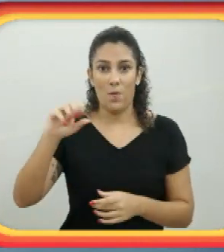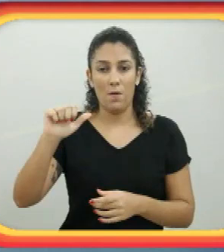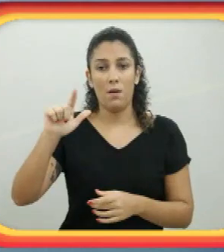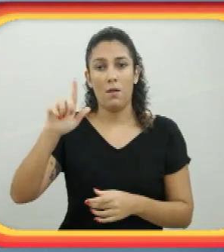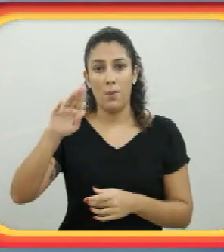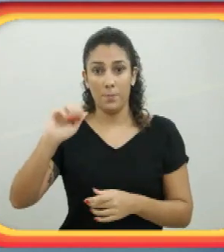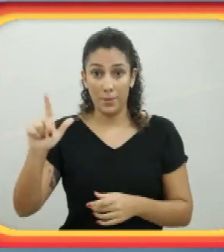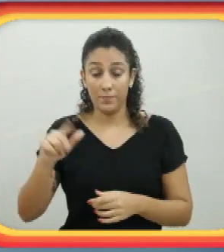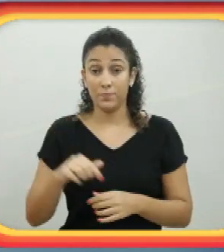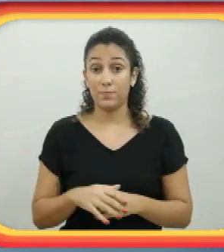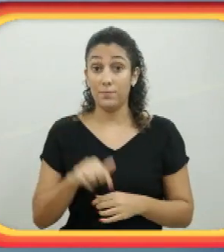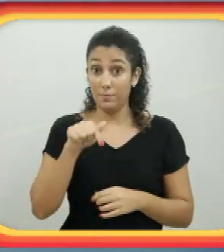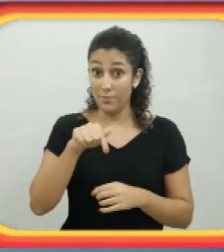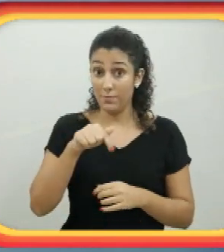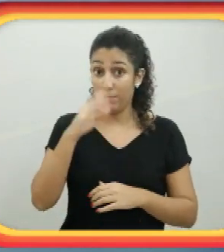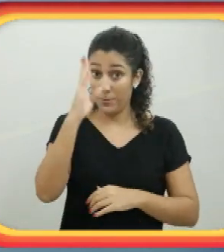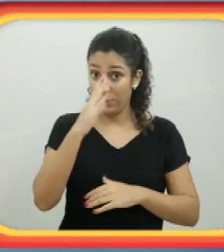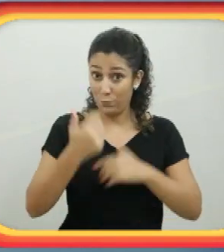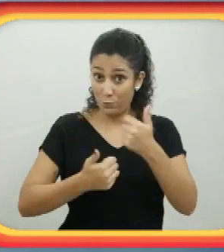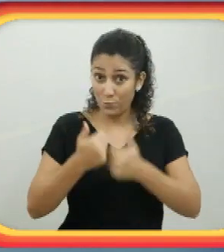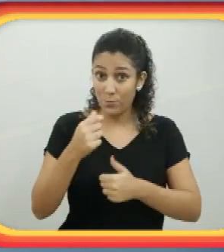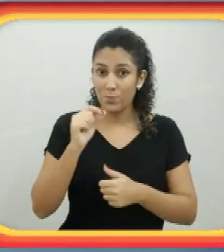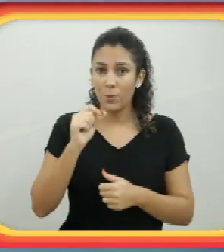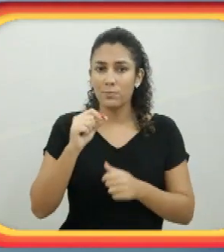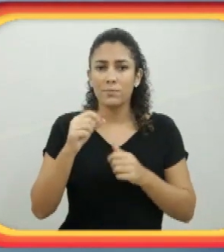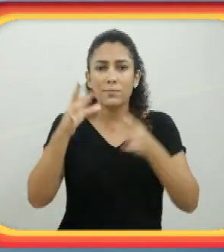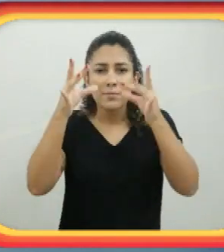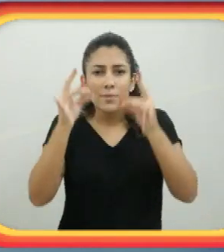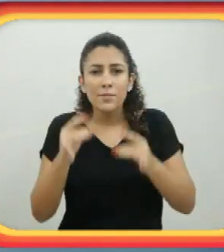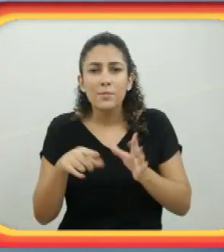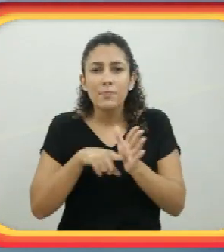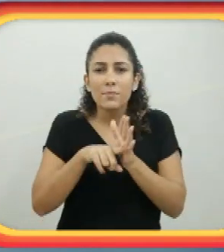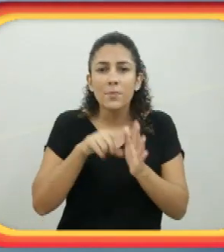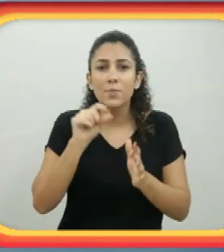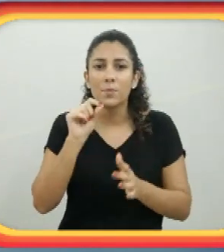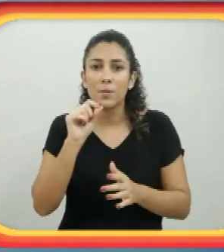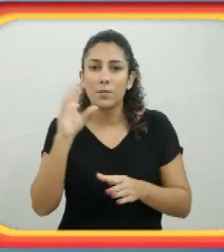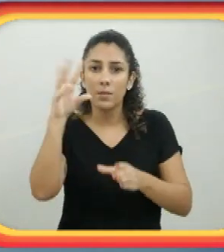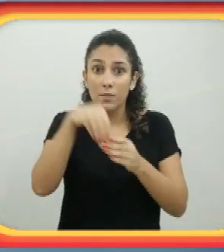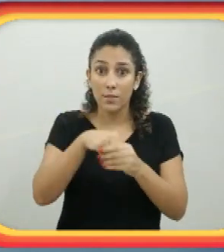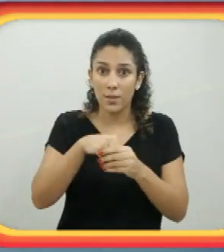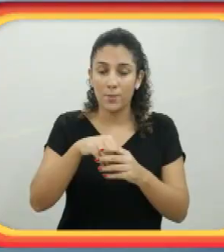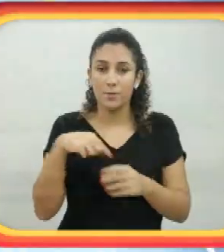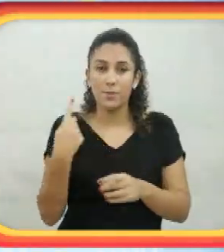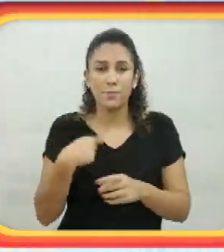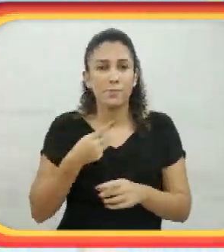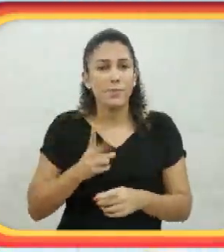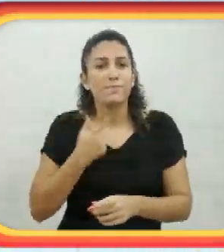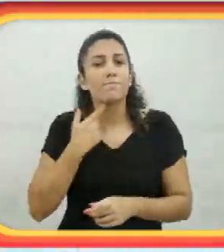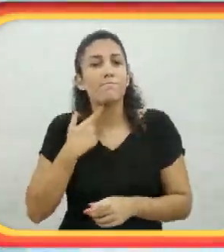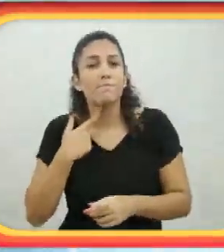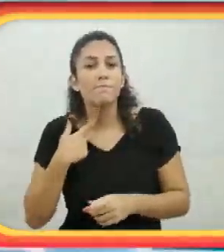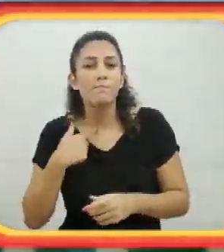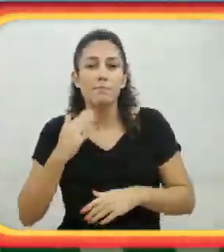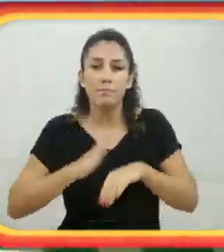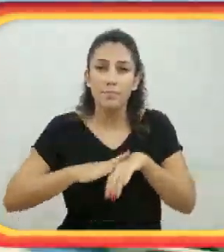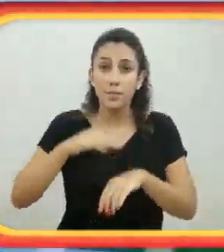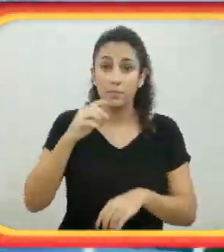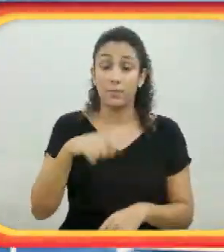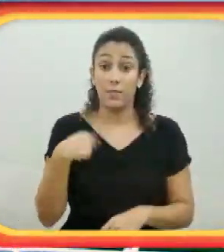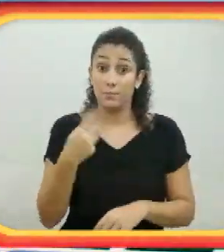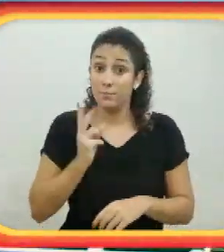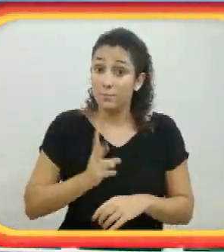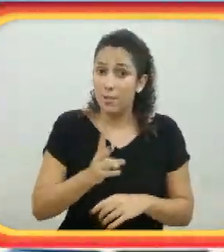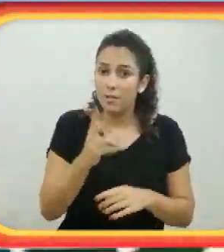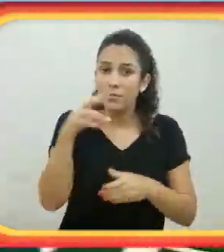Então a gente se trata aqui como uma família mesmo, uma grande família aí do goalball. O goalball brasileiro tem